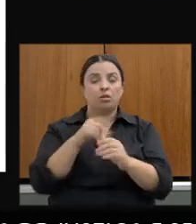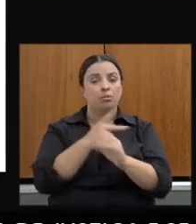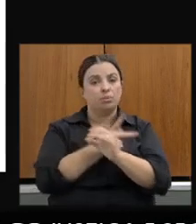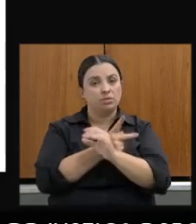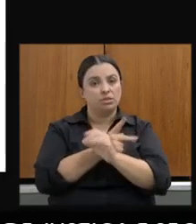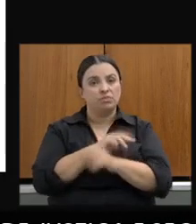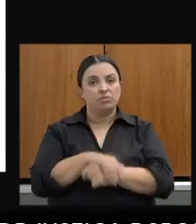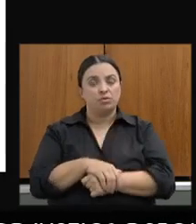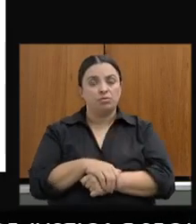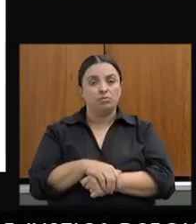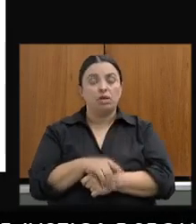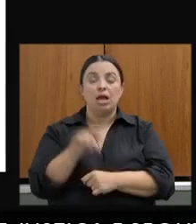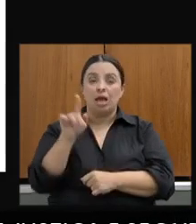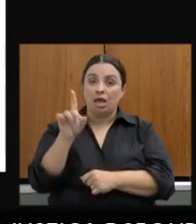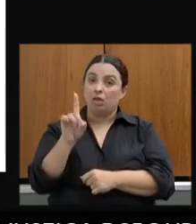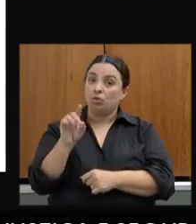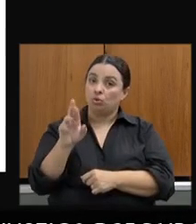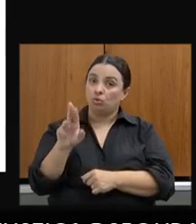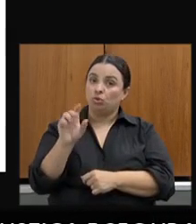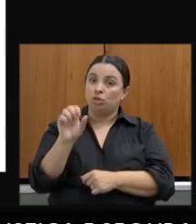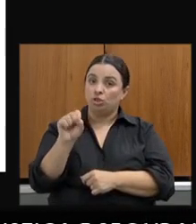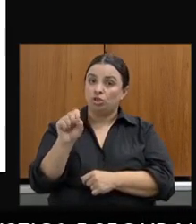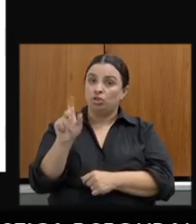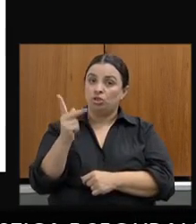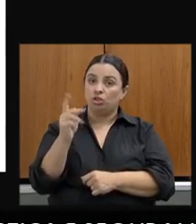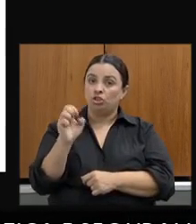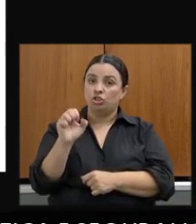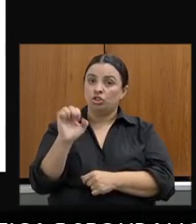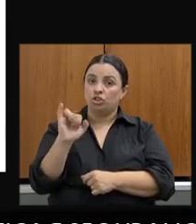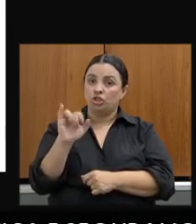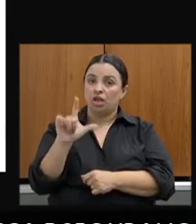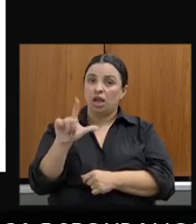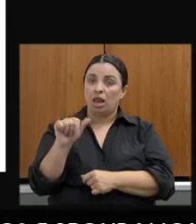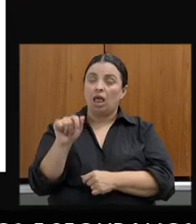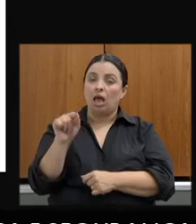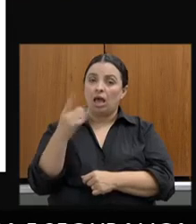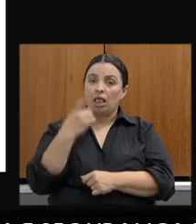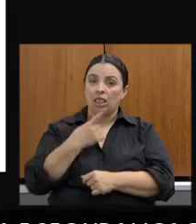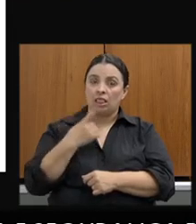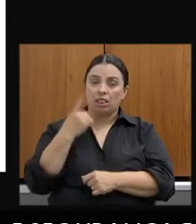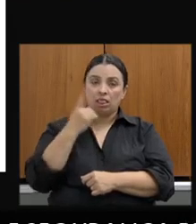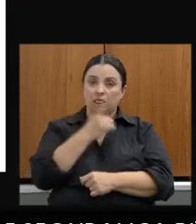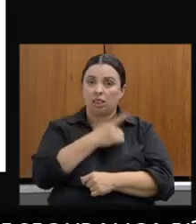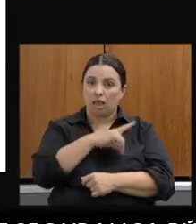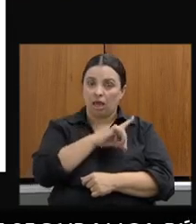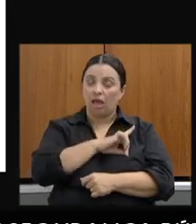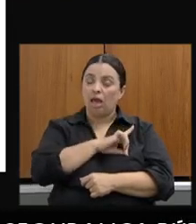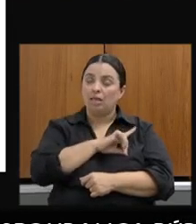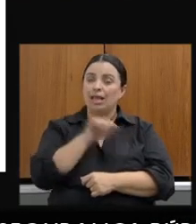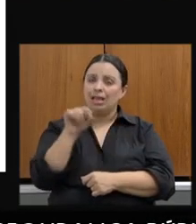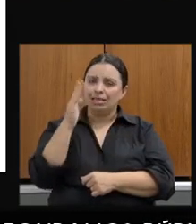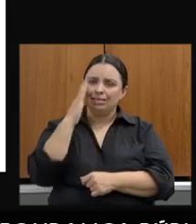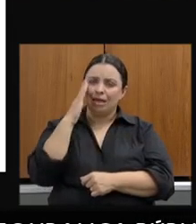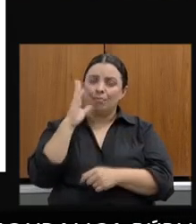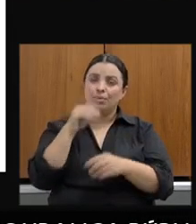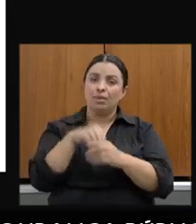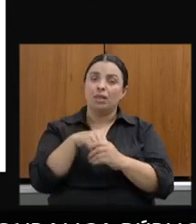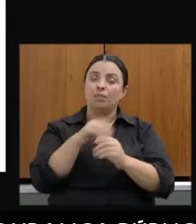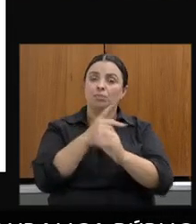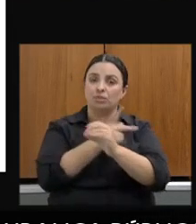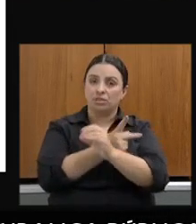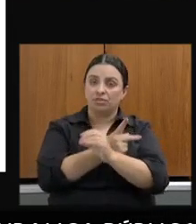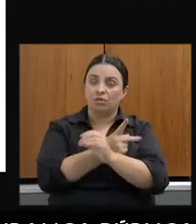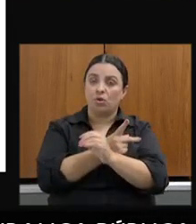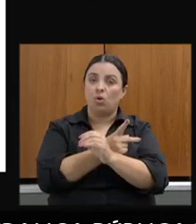Sheila que a delegada sabe disso que na Polícia Civil as vezes ao longo do tempo aí ocorre a